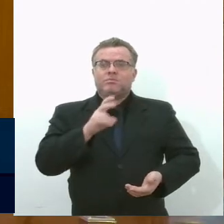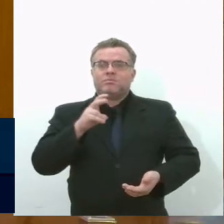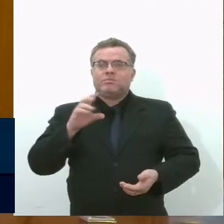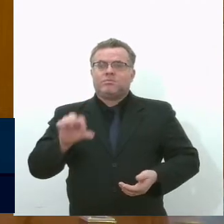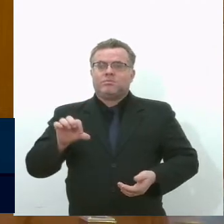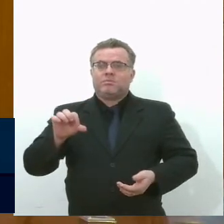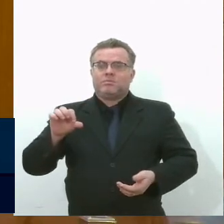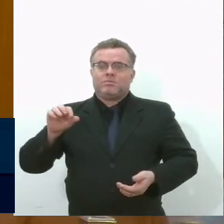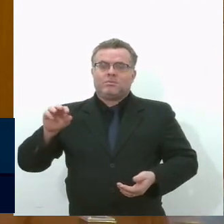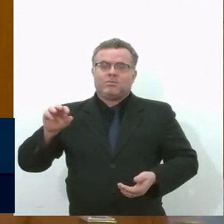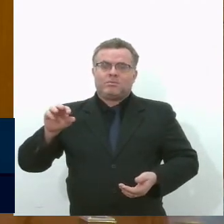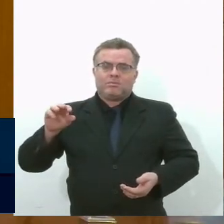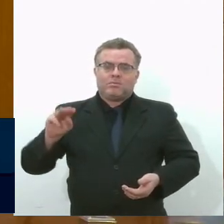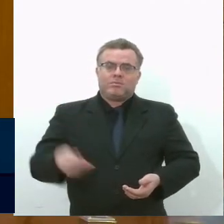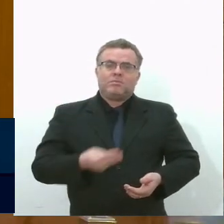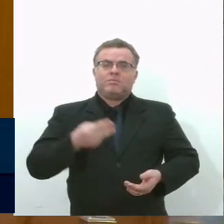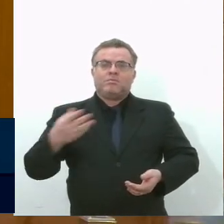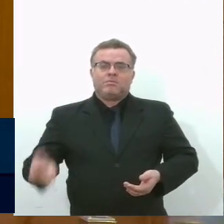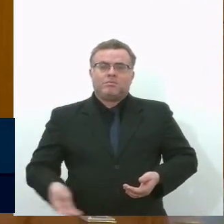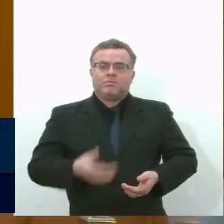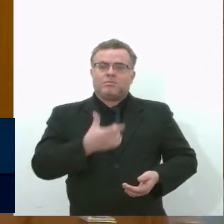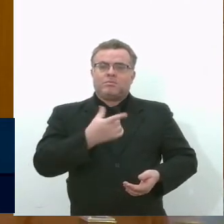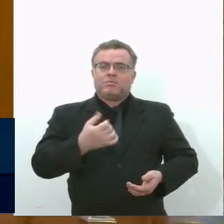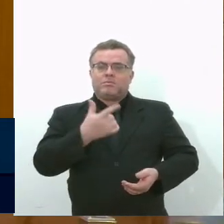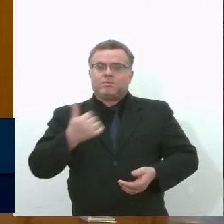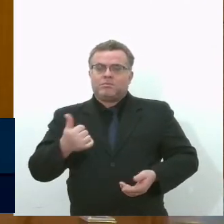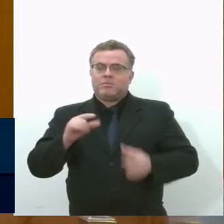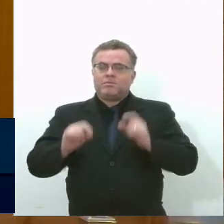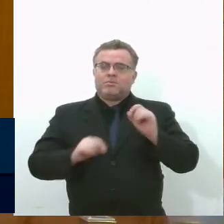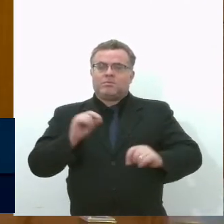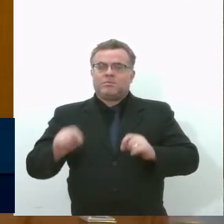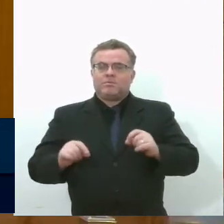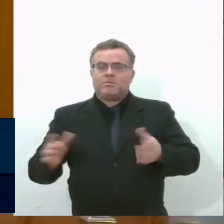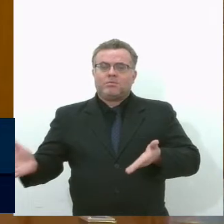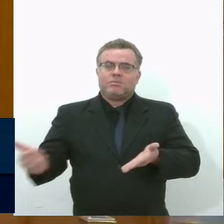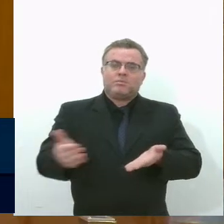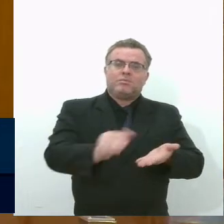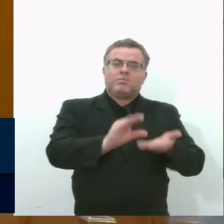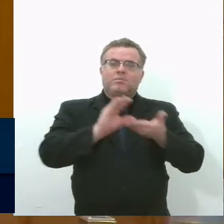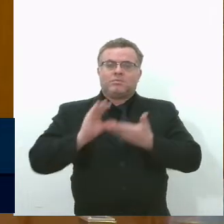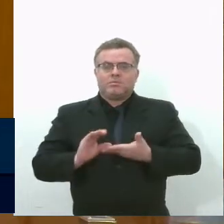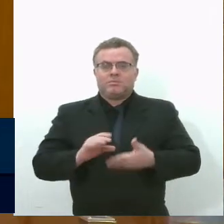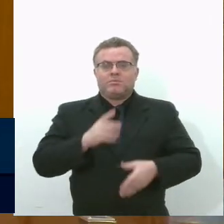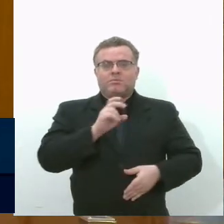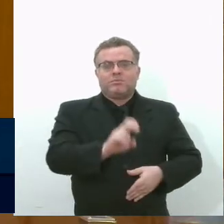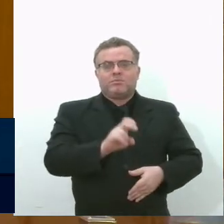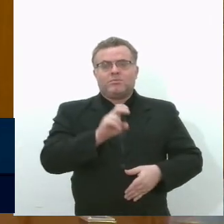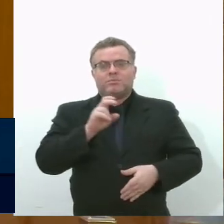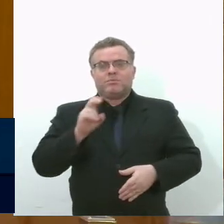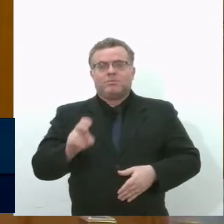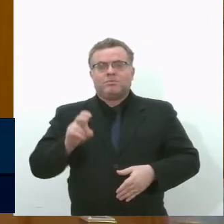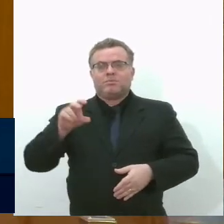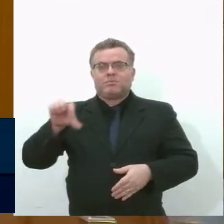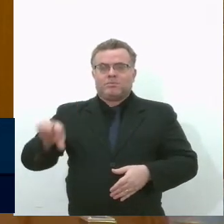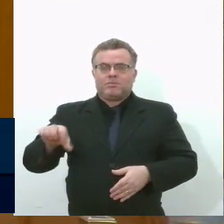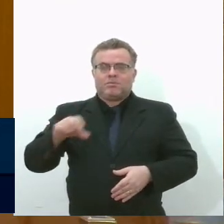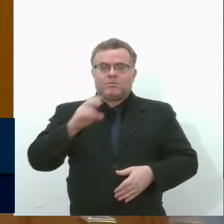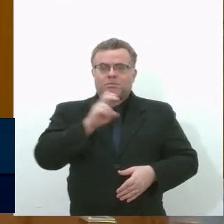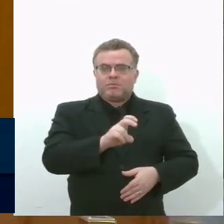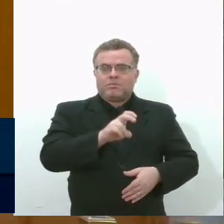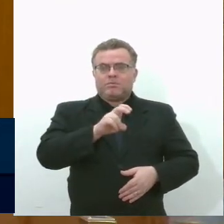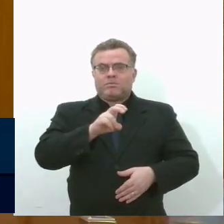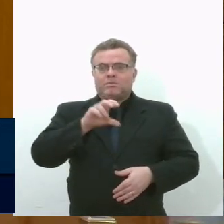milhões. Já em 2021, colegas deputados, a arrecadação foi de R$ 599 milhões de